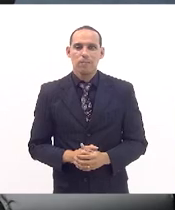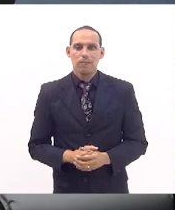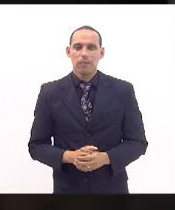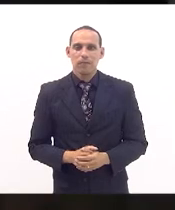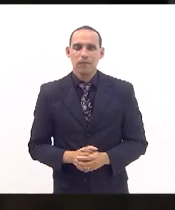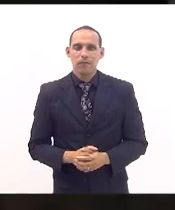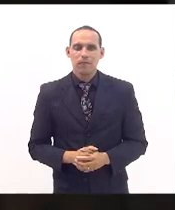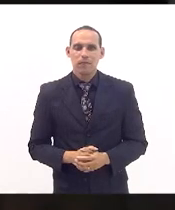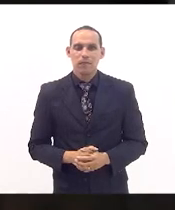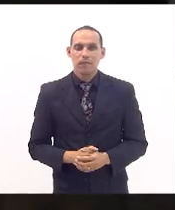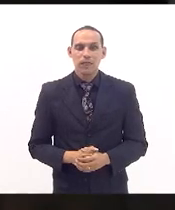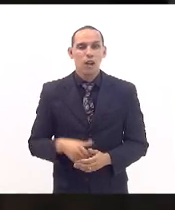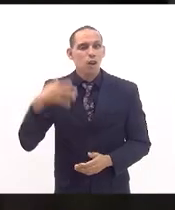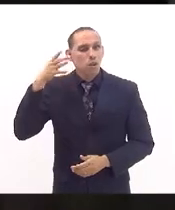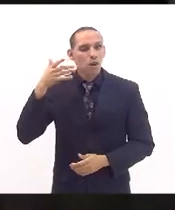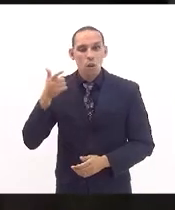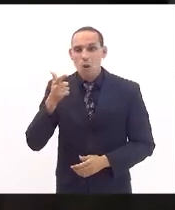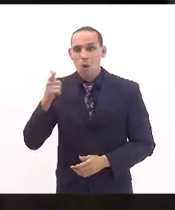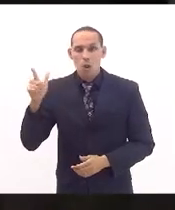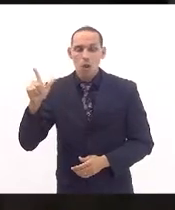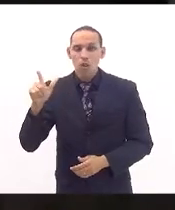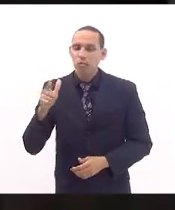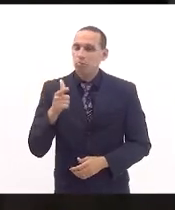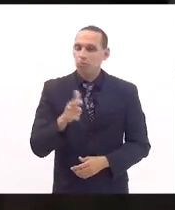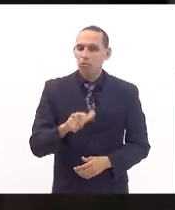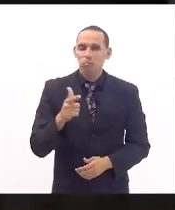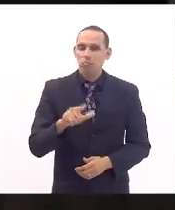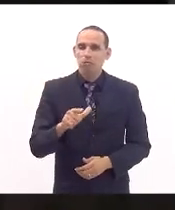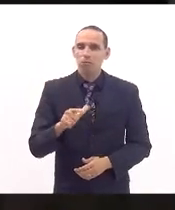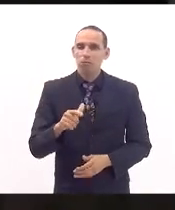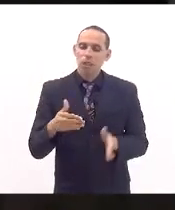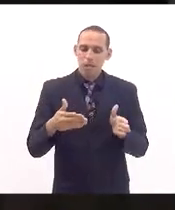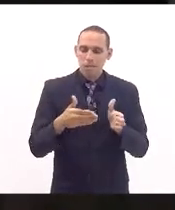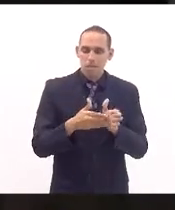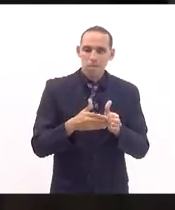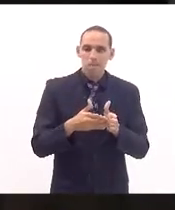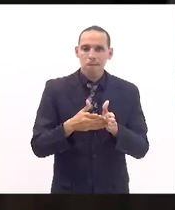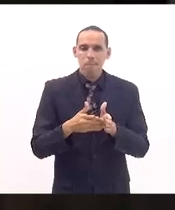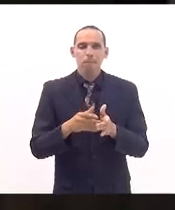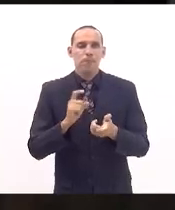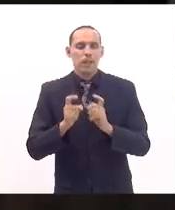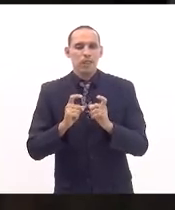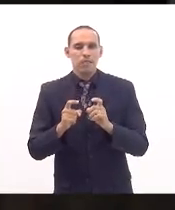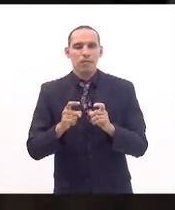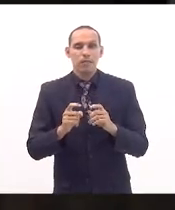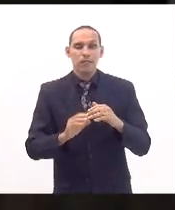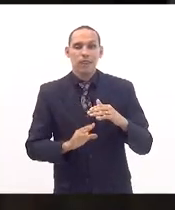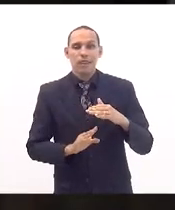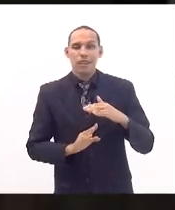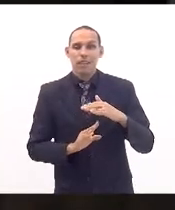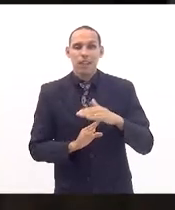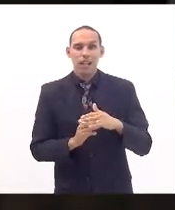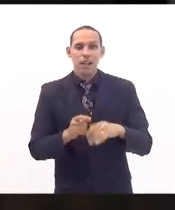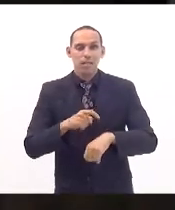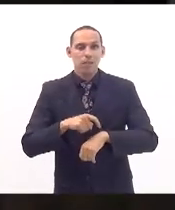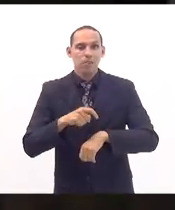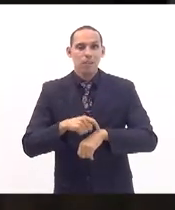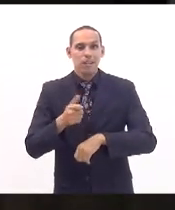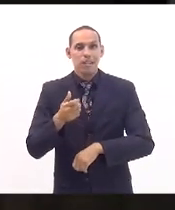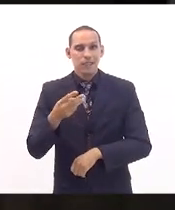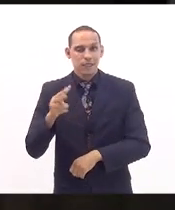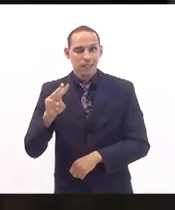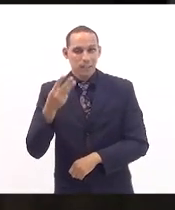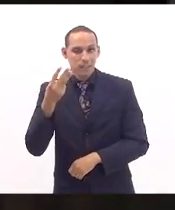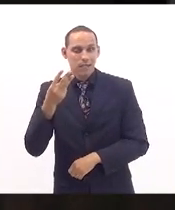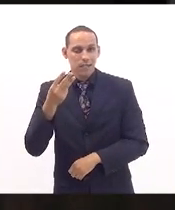não havendo mais oradores inscritos a presidência suspende os trabalhos da sessão até de 15 horas quando